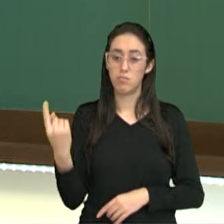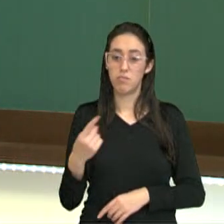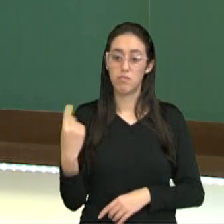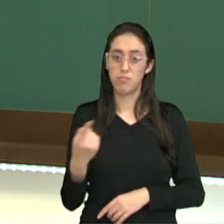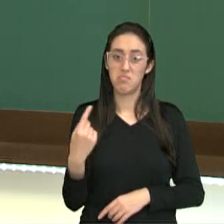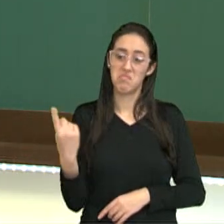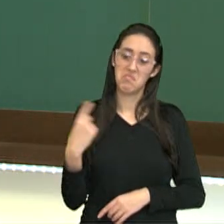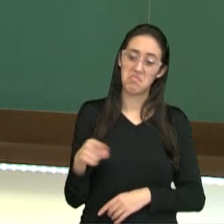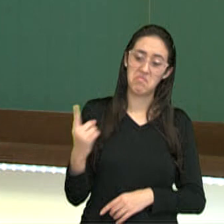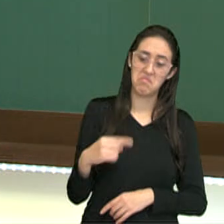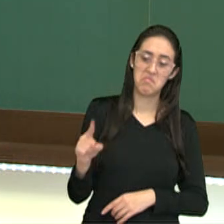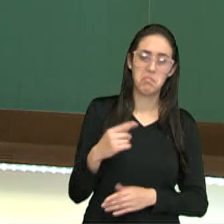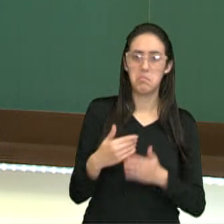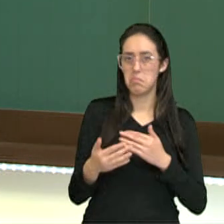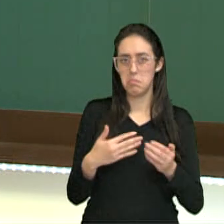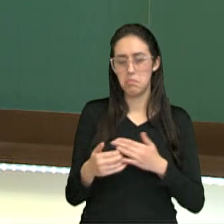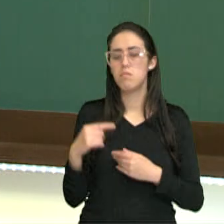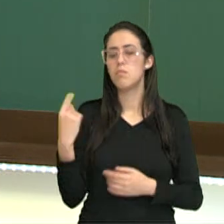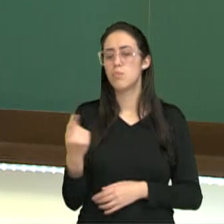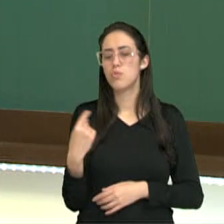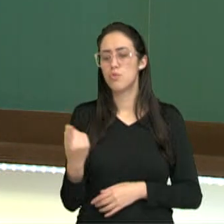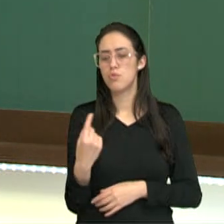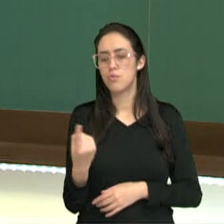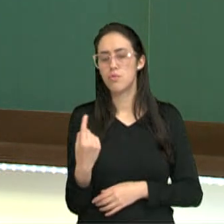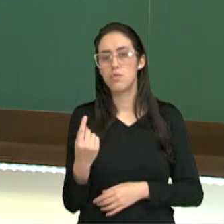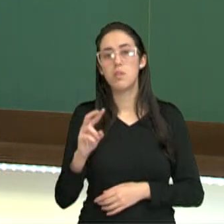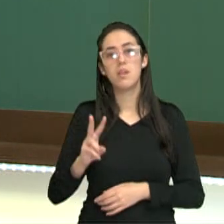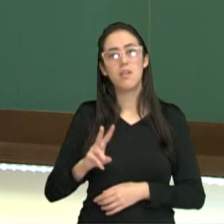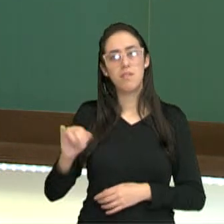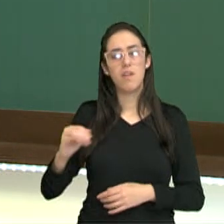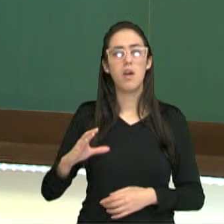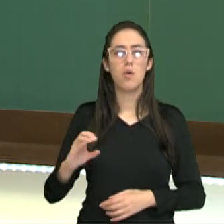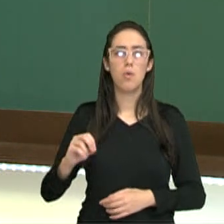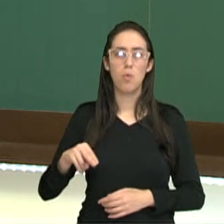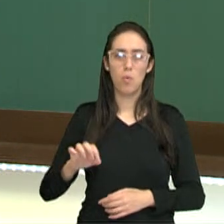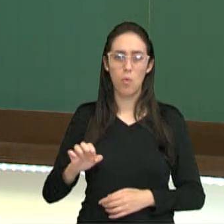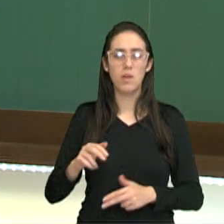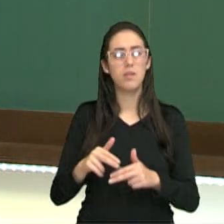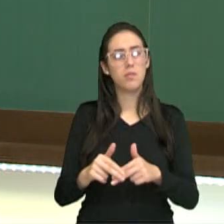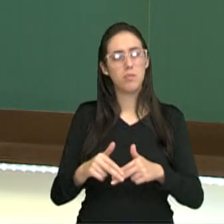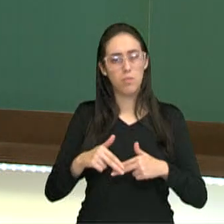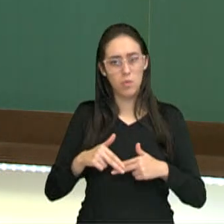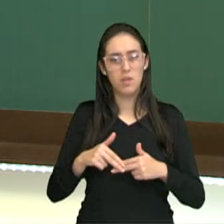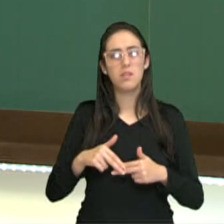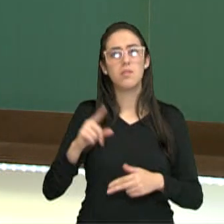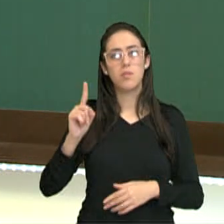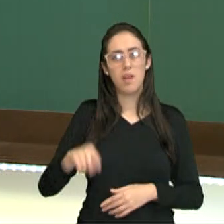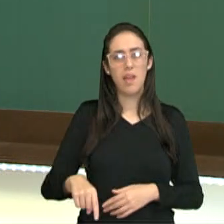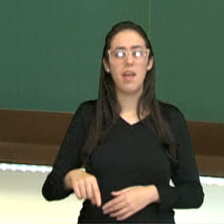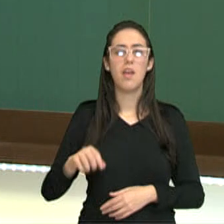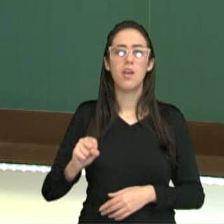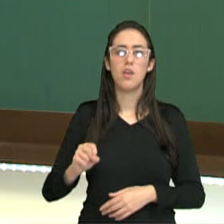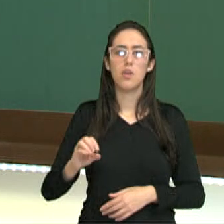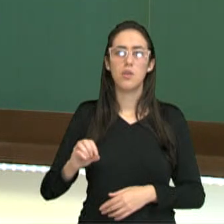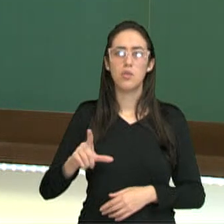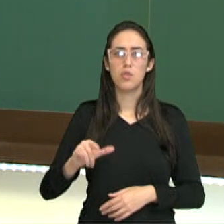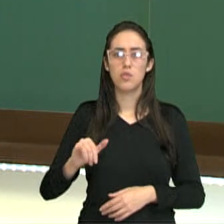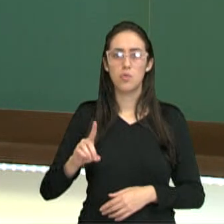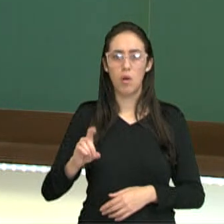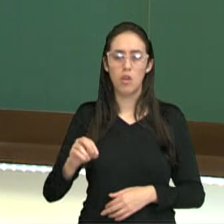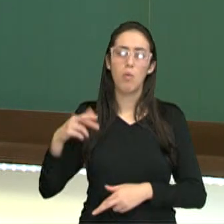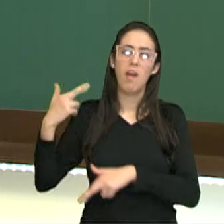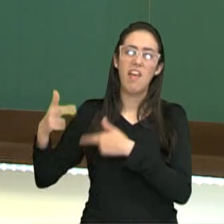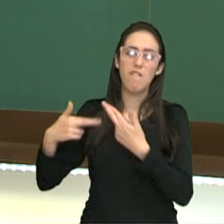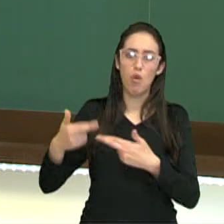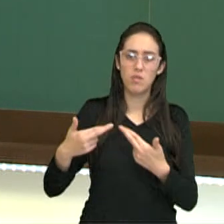sentido horário ou anti-horário, e vai formar exatamente o nosso cone, por isso ele é conhecido como sólido de revolução, assim